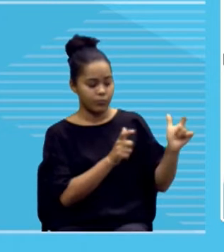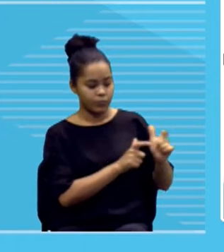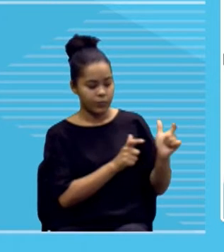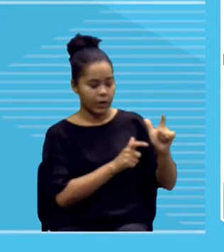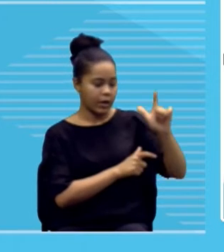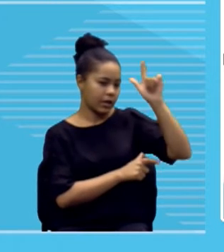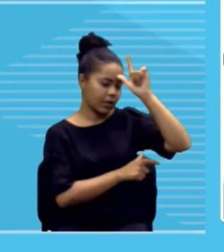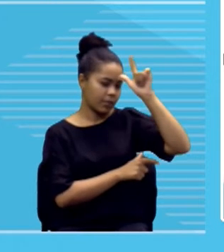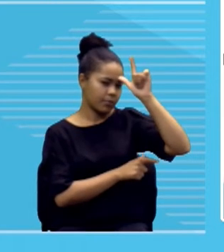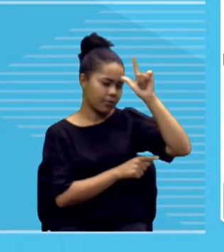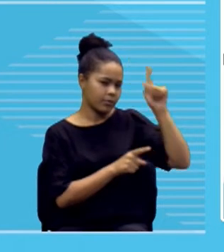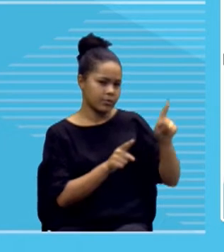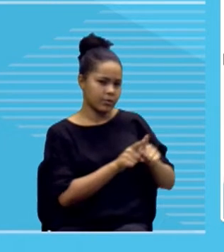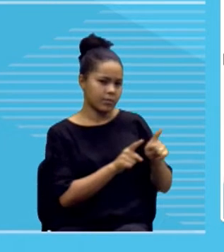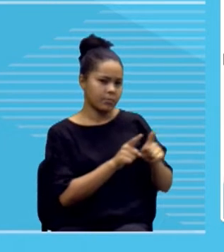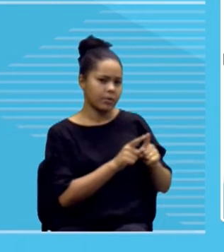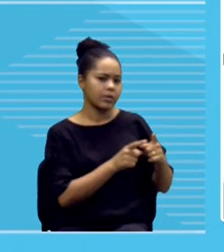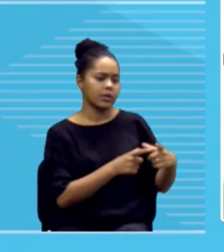trazer elas para cá.